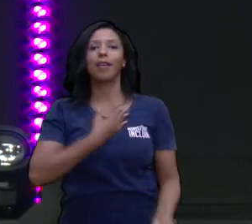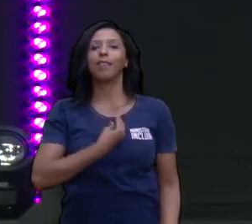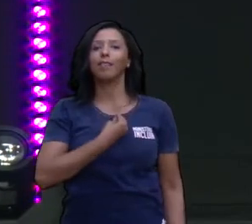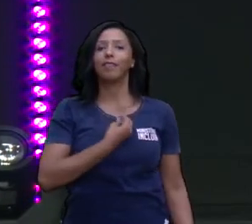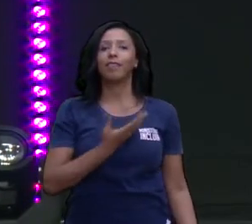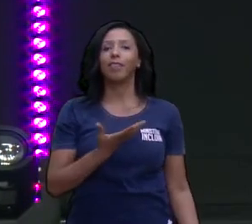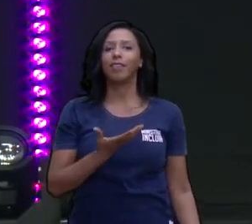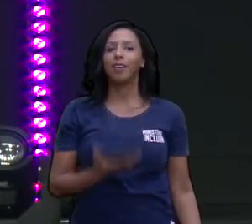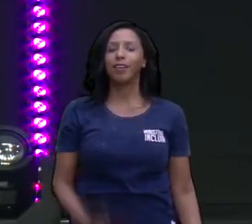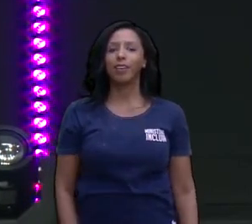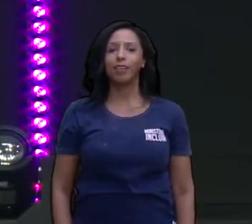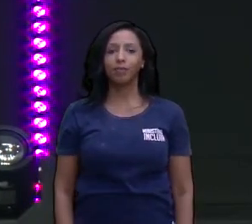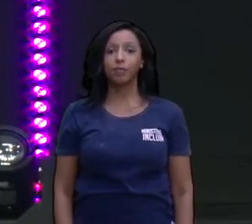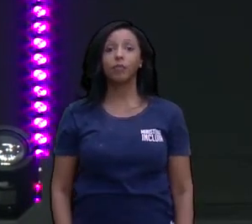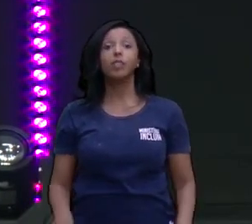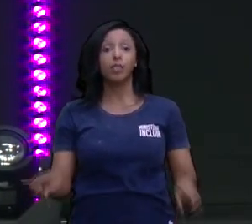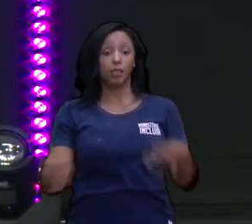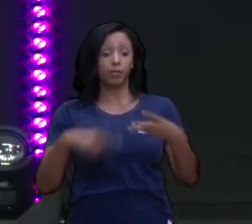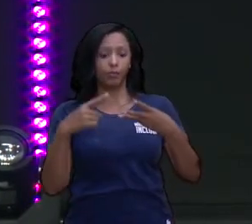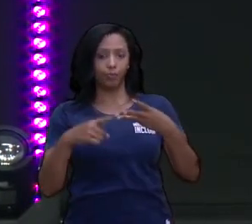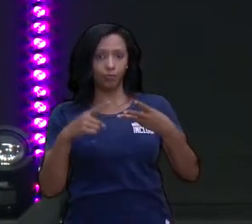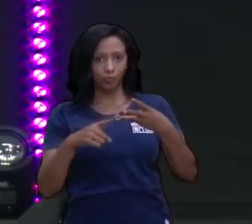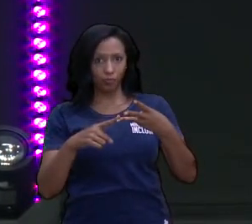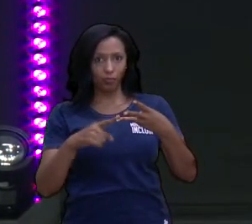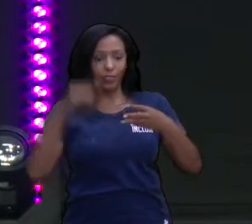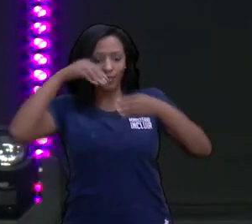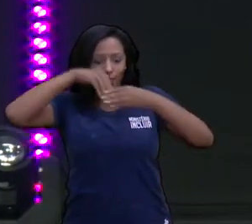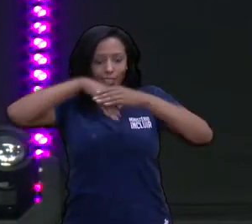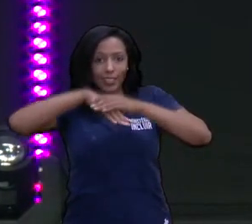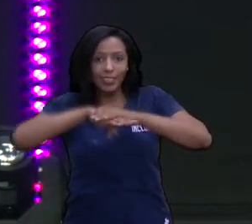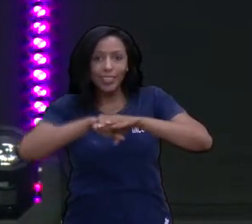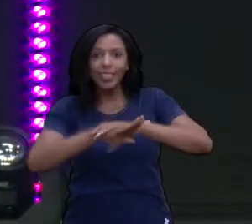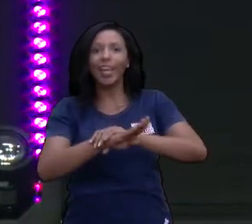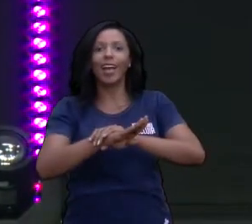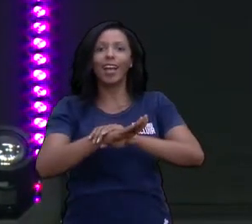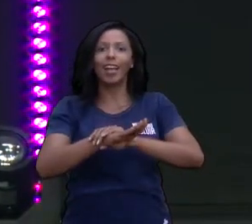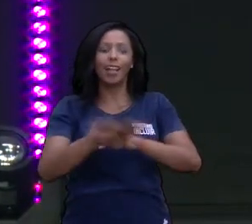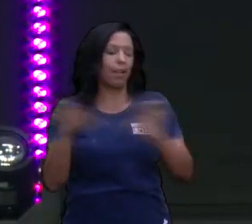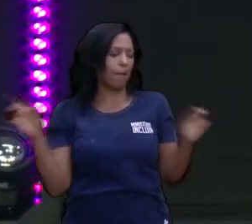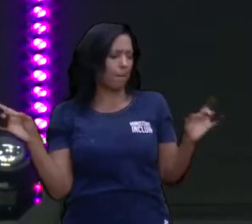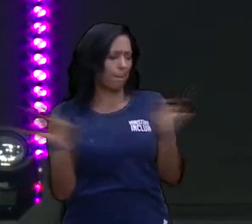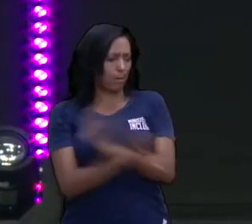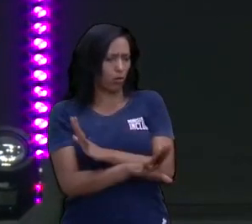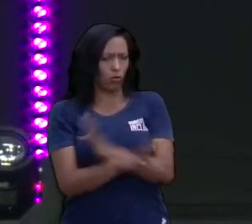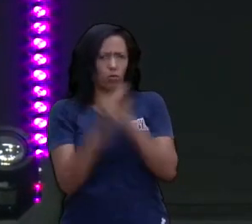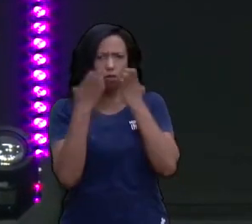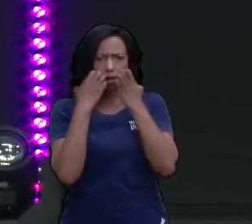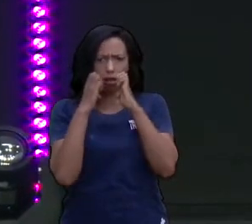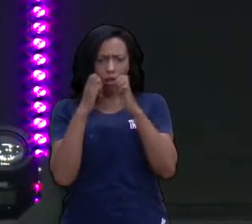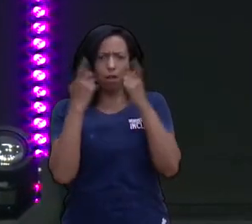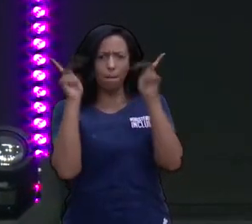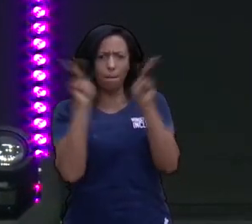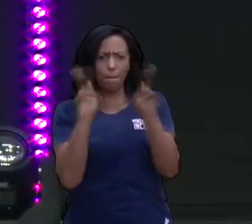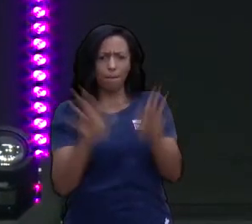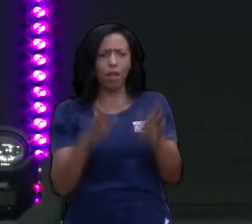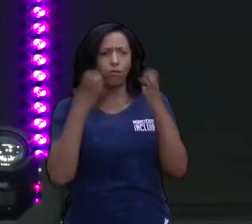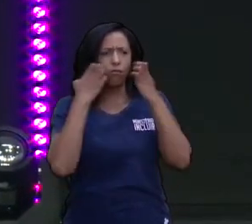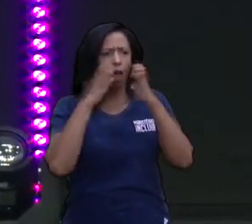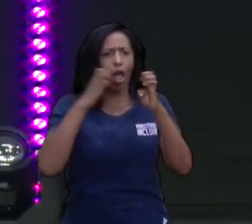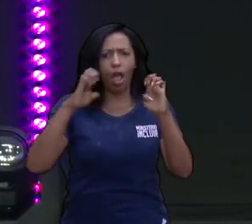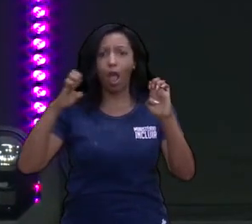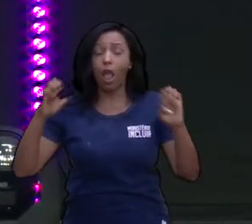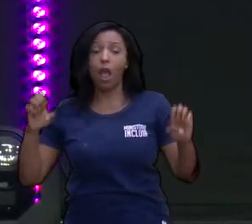coloca a sandália da prontidão do Evangelho da Paz e os soldados Romanos usavam sandálias com